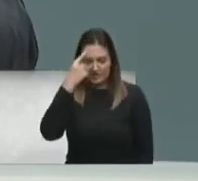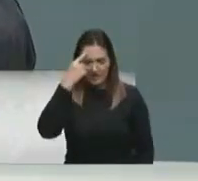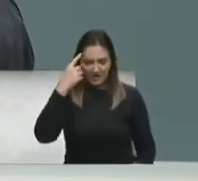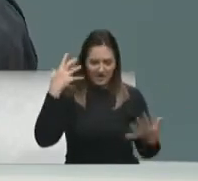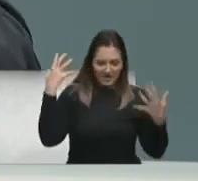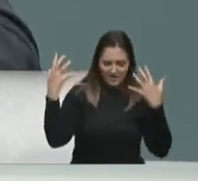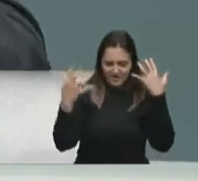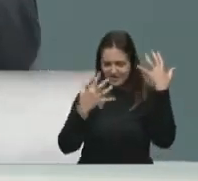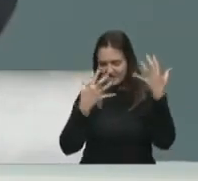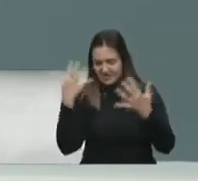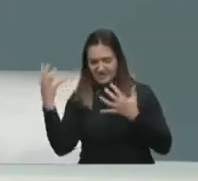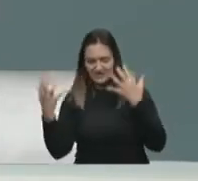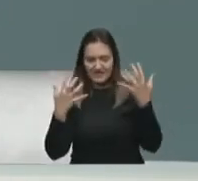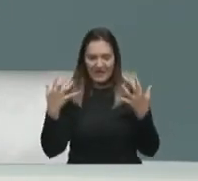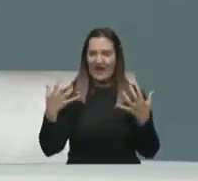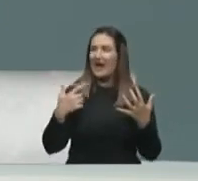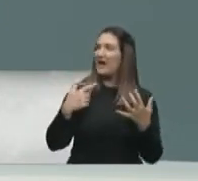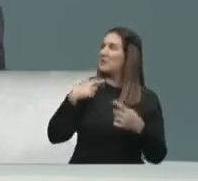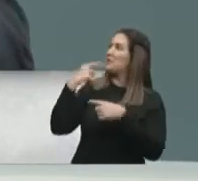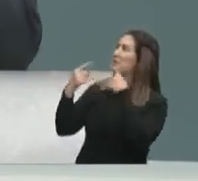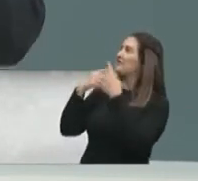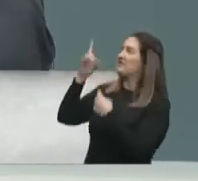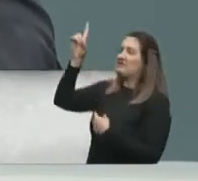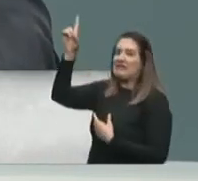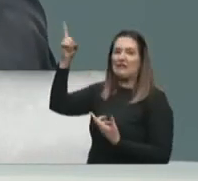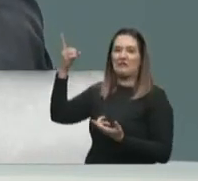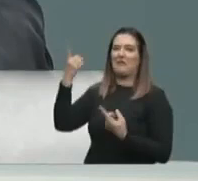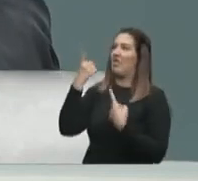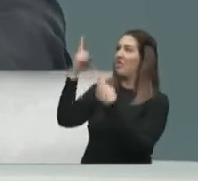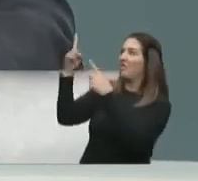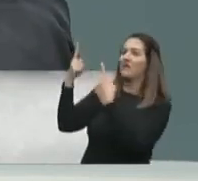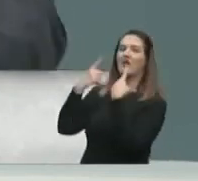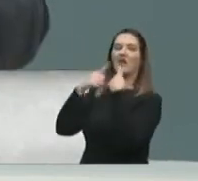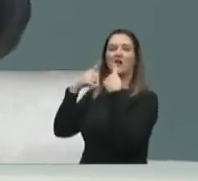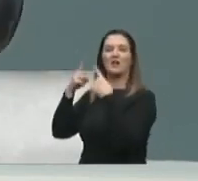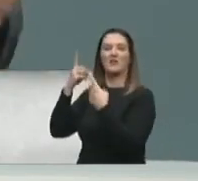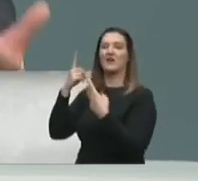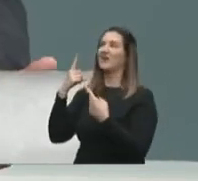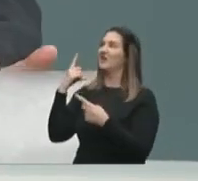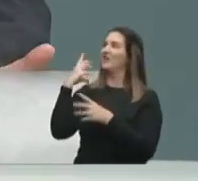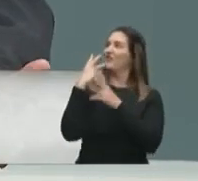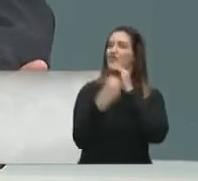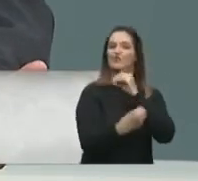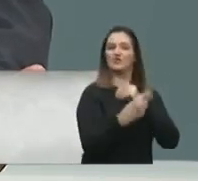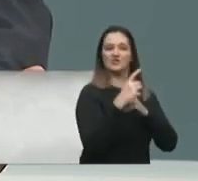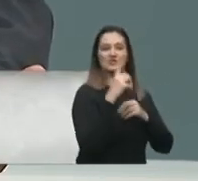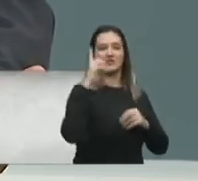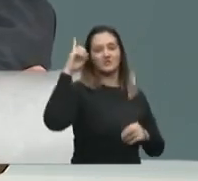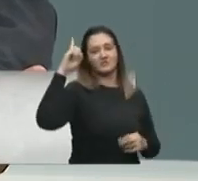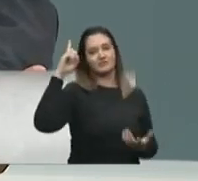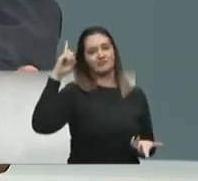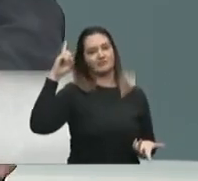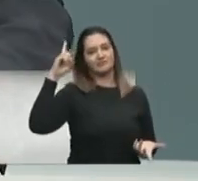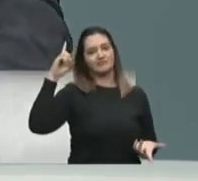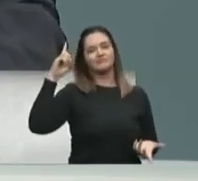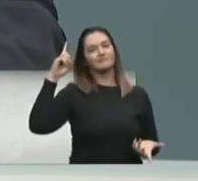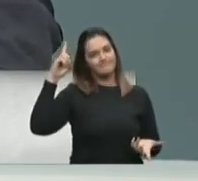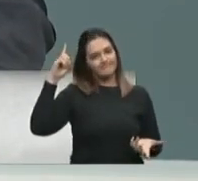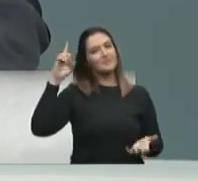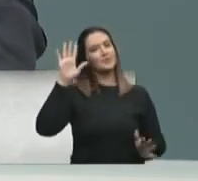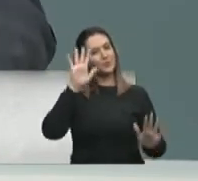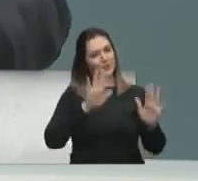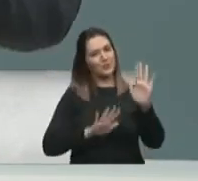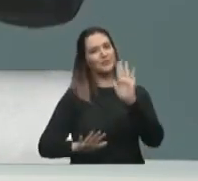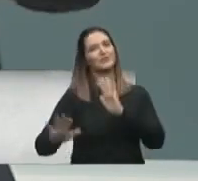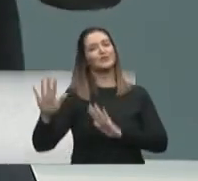confuso e questionar Deus e criticar a Deus e fugir dos princípios da Bíblia. Então